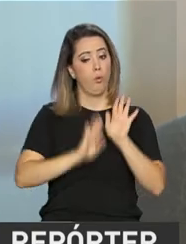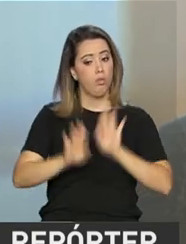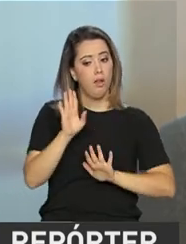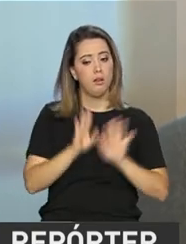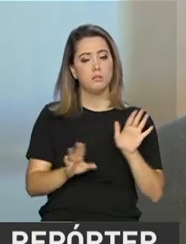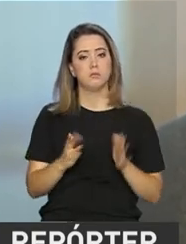pessoa